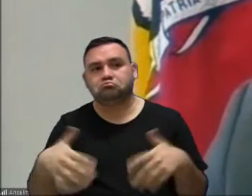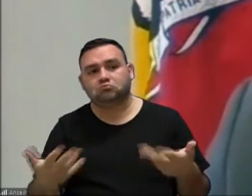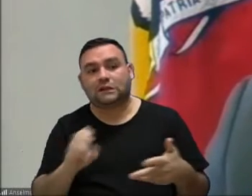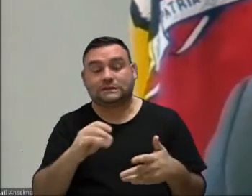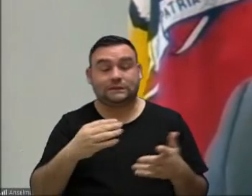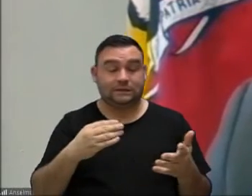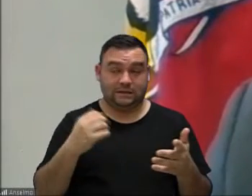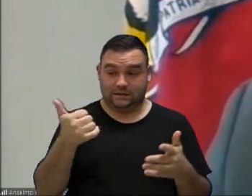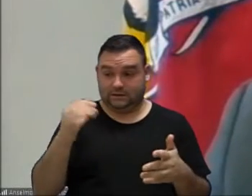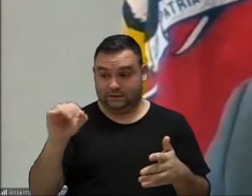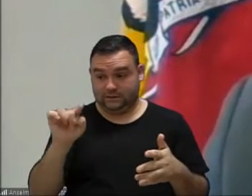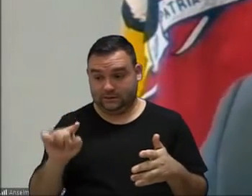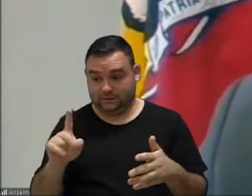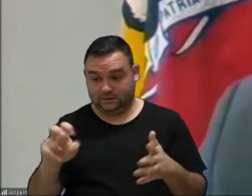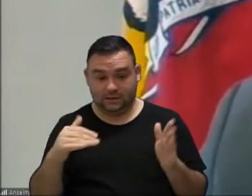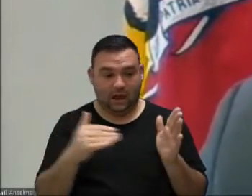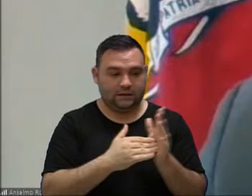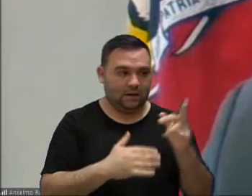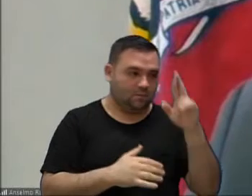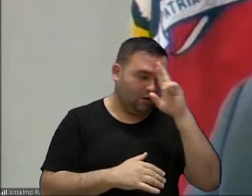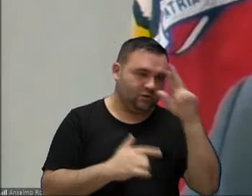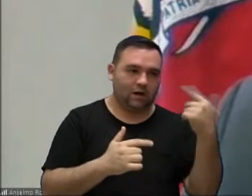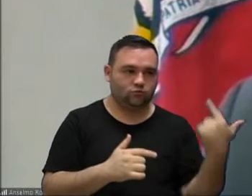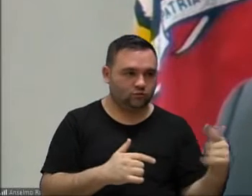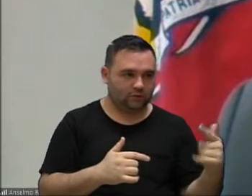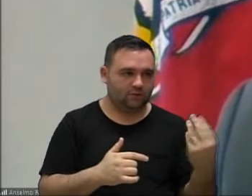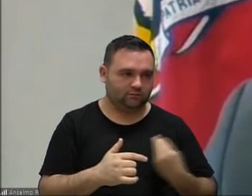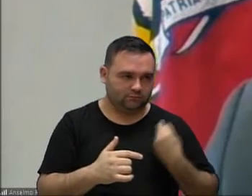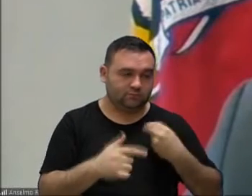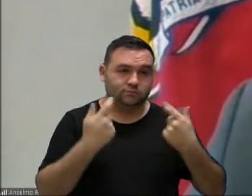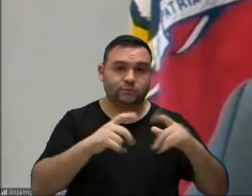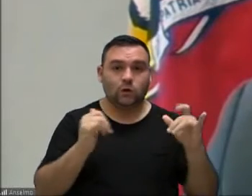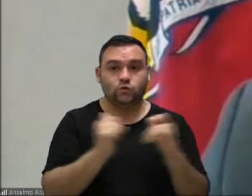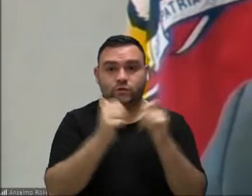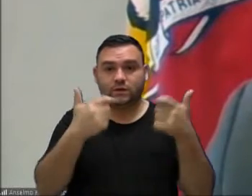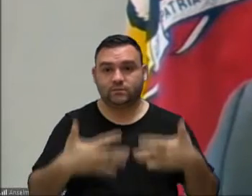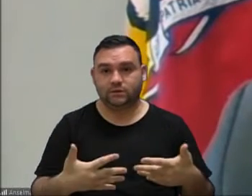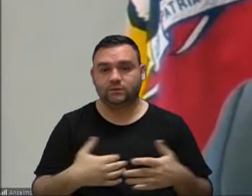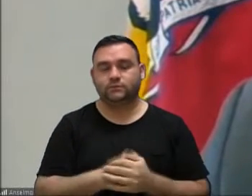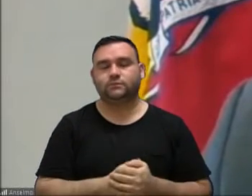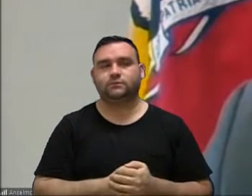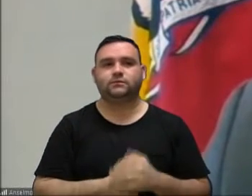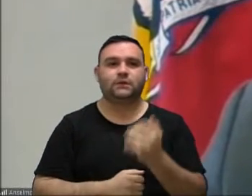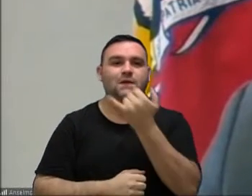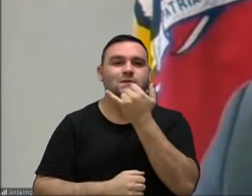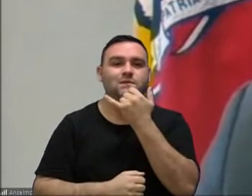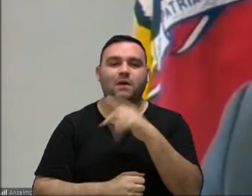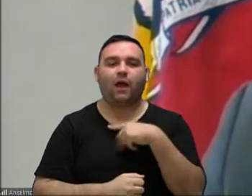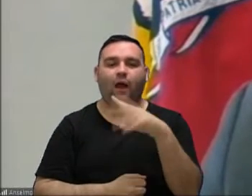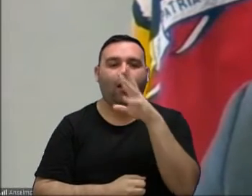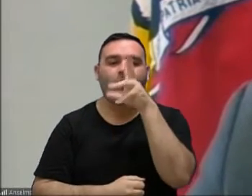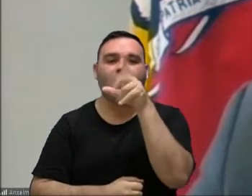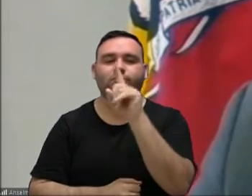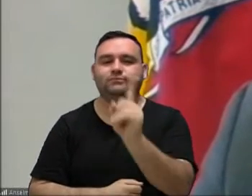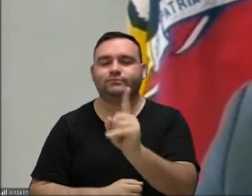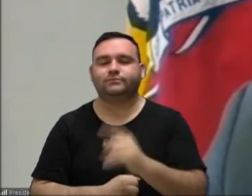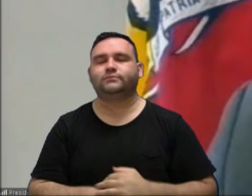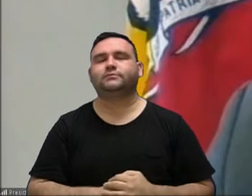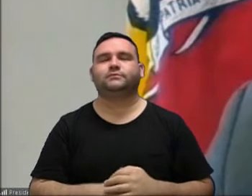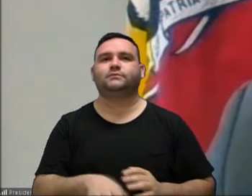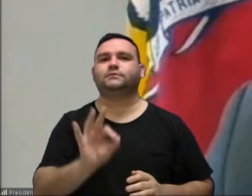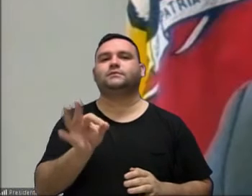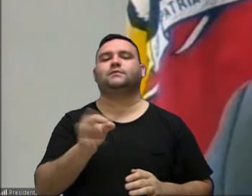ele não estiver das dez e quinze às doze horas que ele tem que justificar presidente desculpe a minha promissão